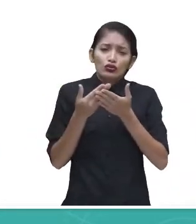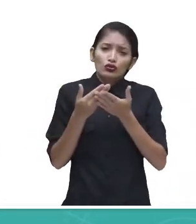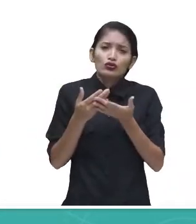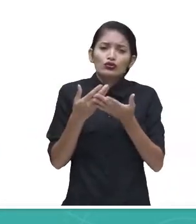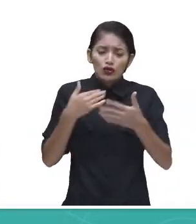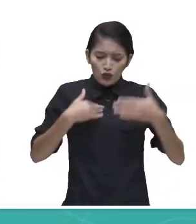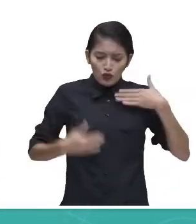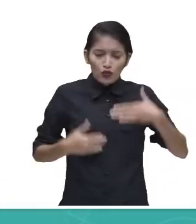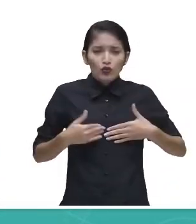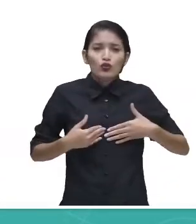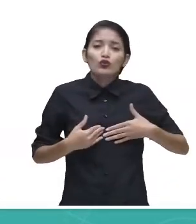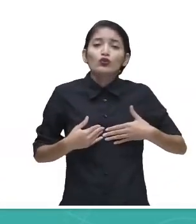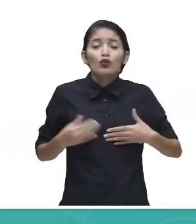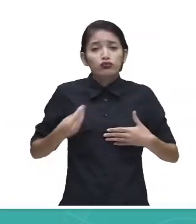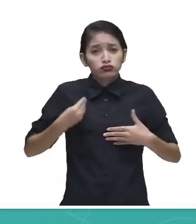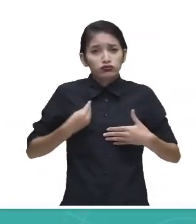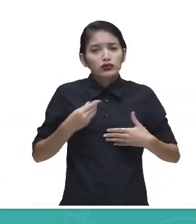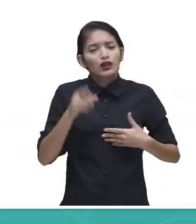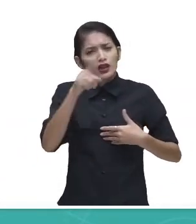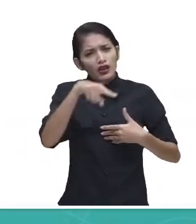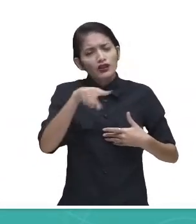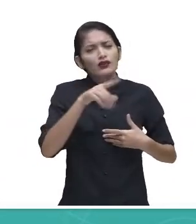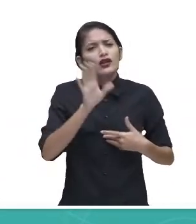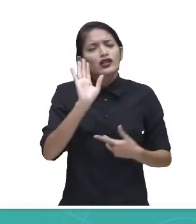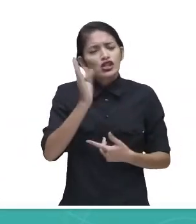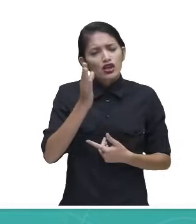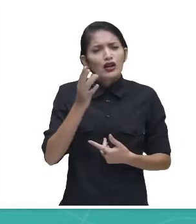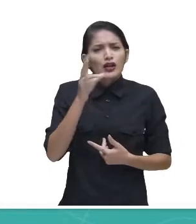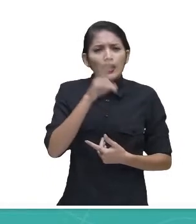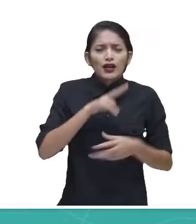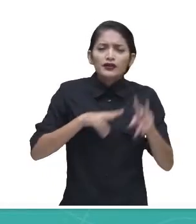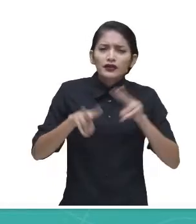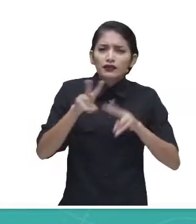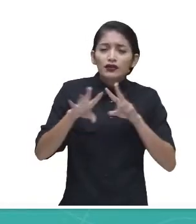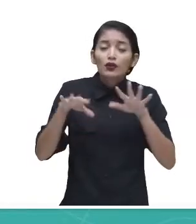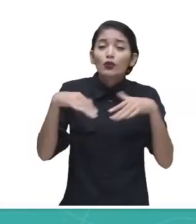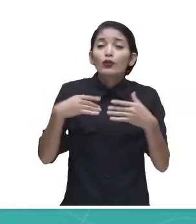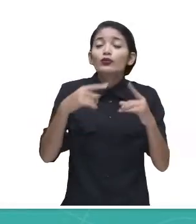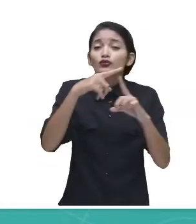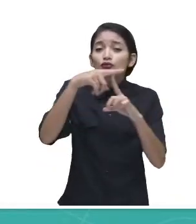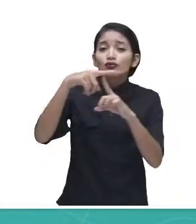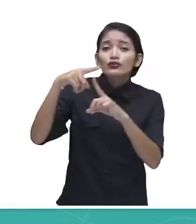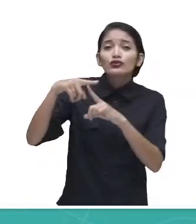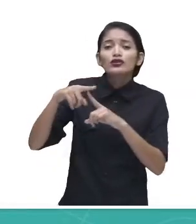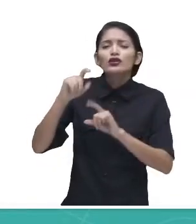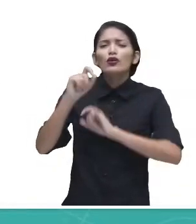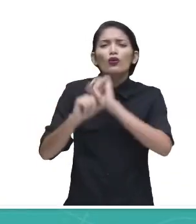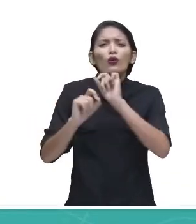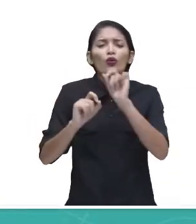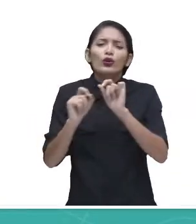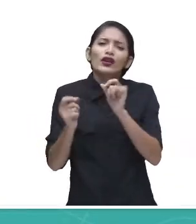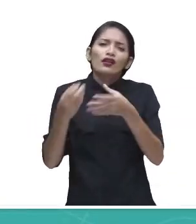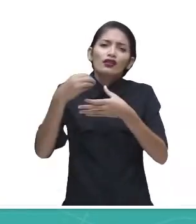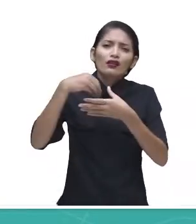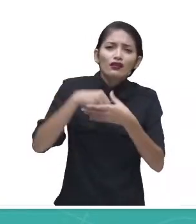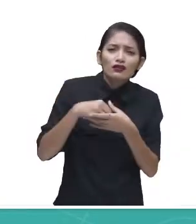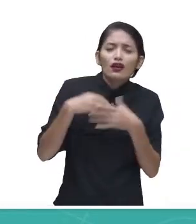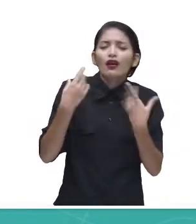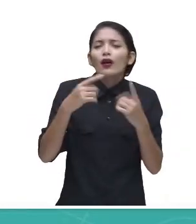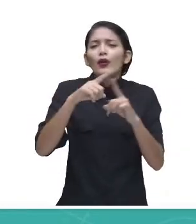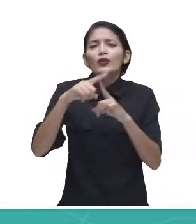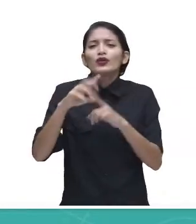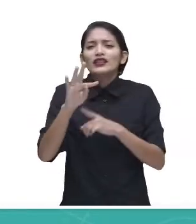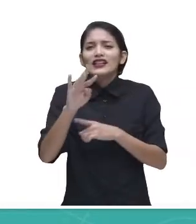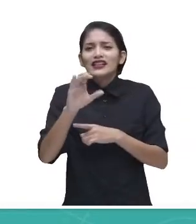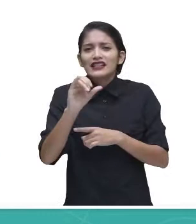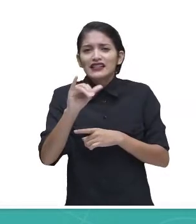seres vivos. Então, é onde você acompanha qual é o formato, de que é composto, que tipo de tecido, que